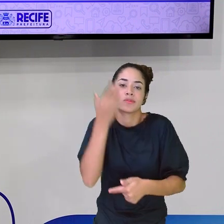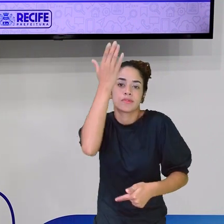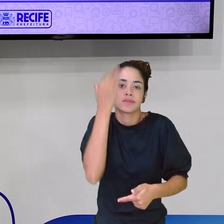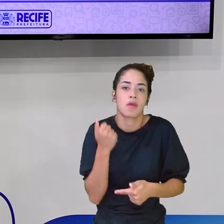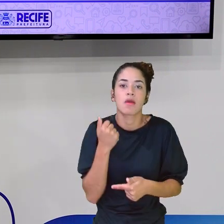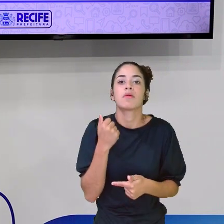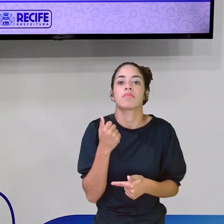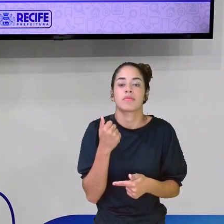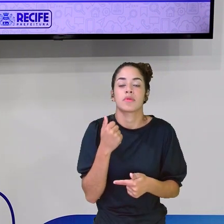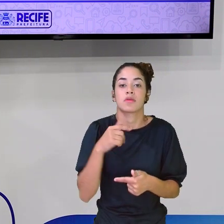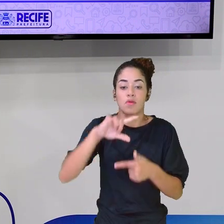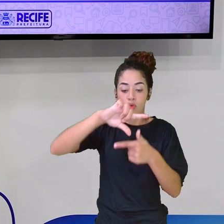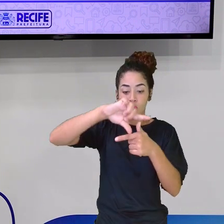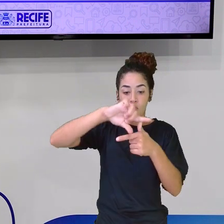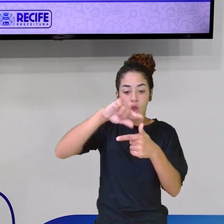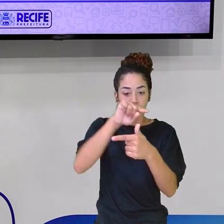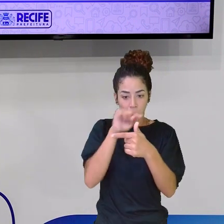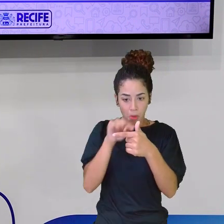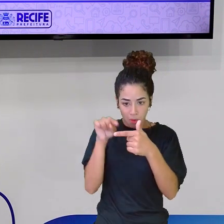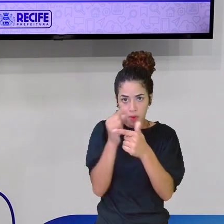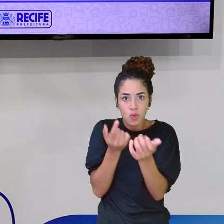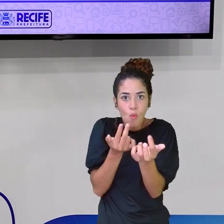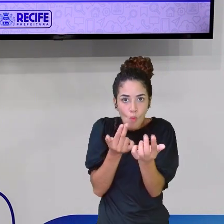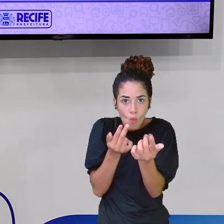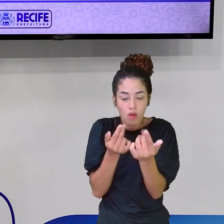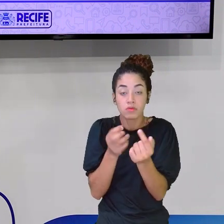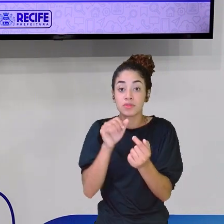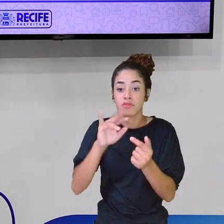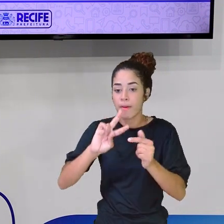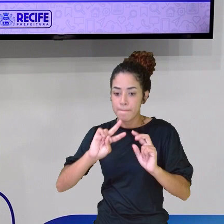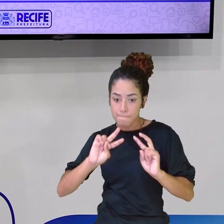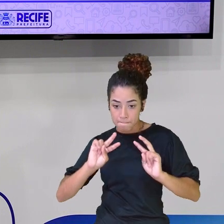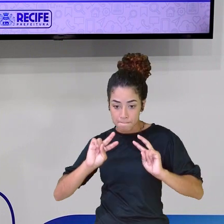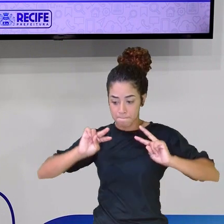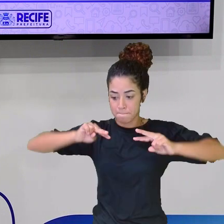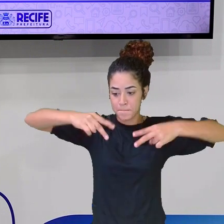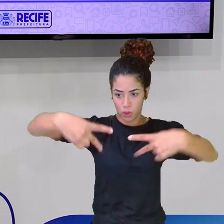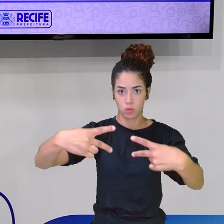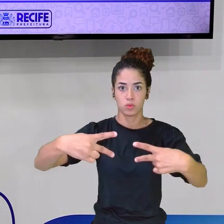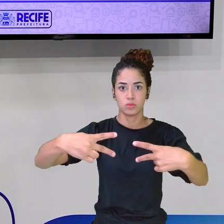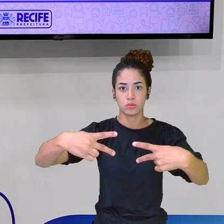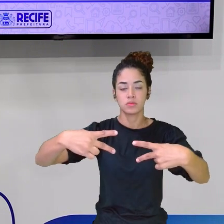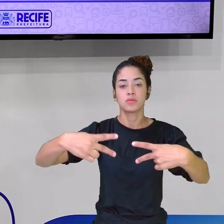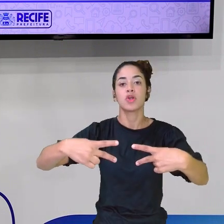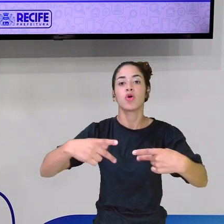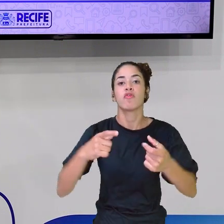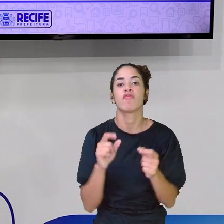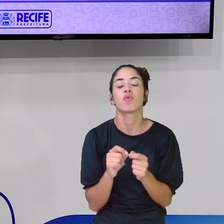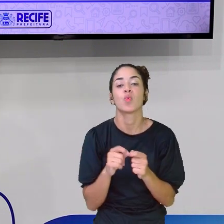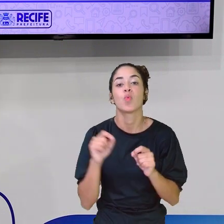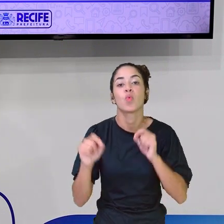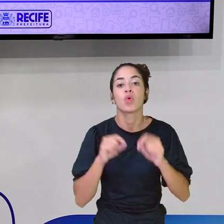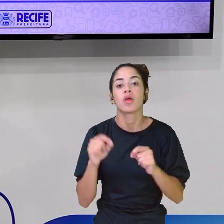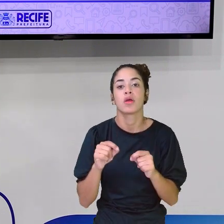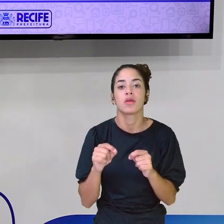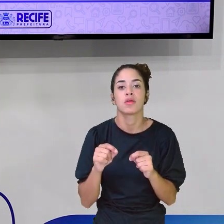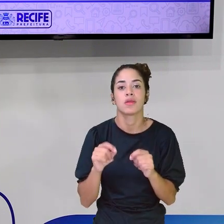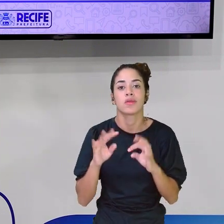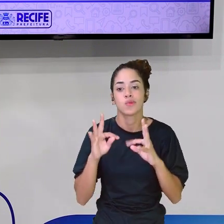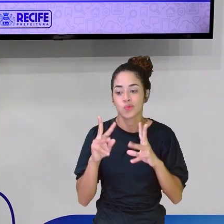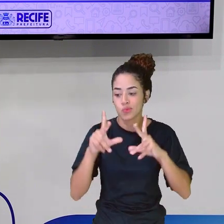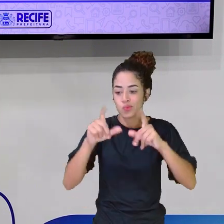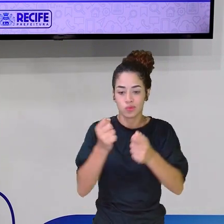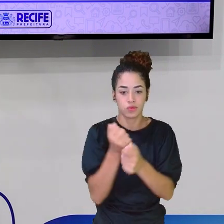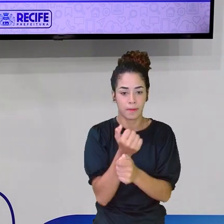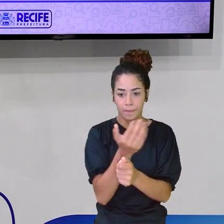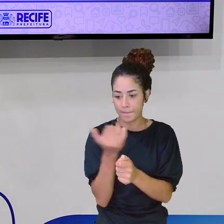são 4 lados iguais. Se eu vou dobrar esse quadrado de tamanho, eu vou dobrar todos os lados